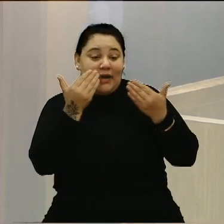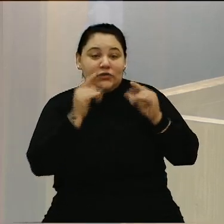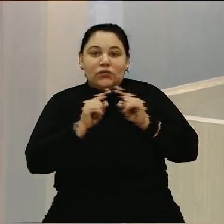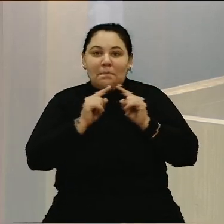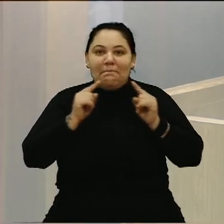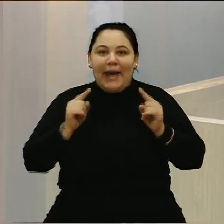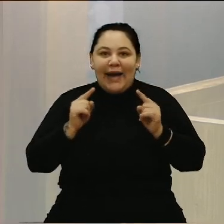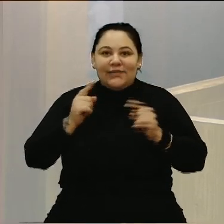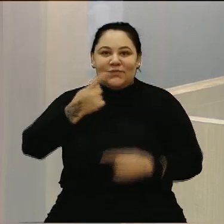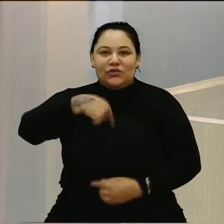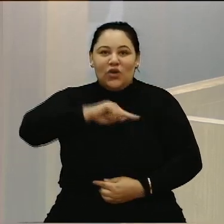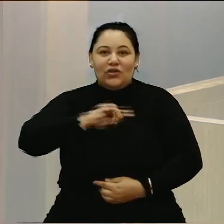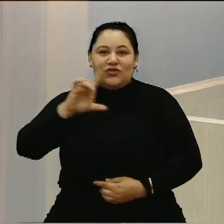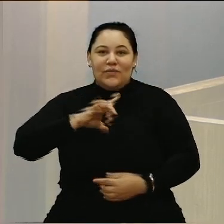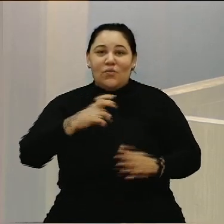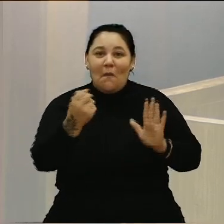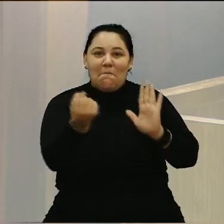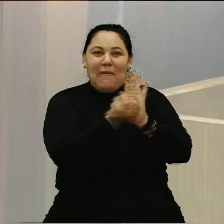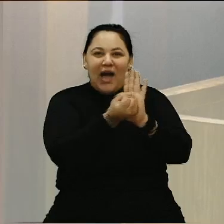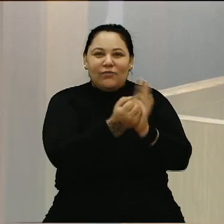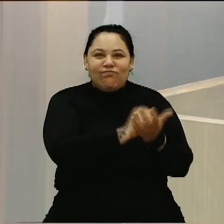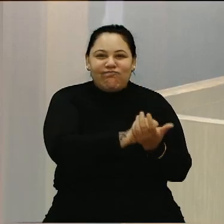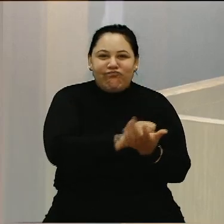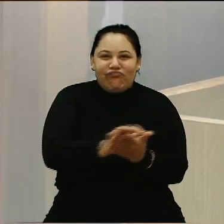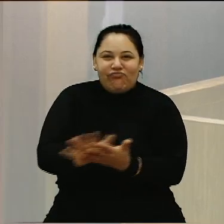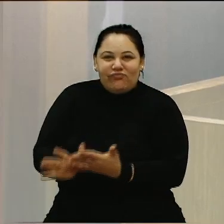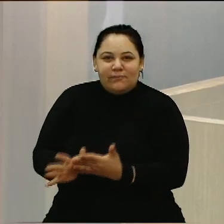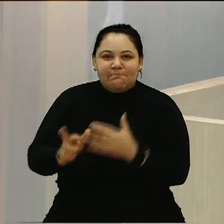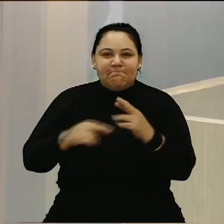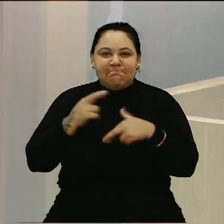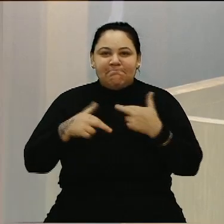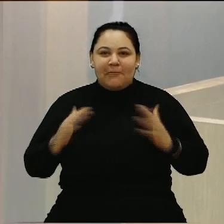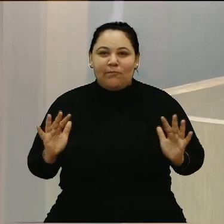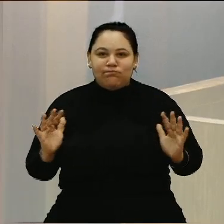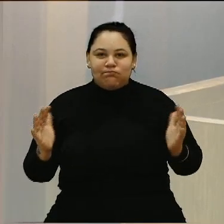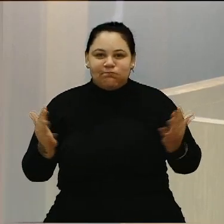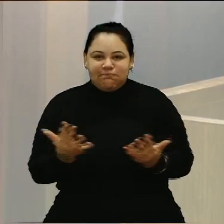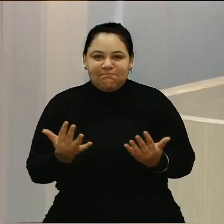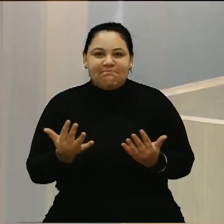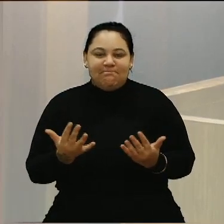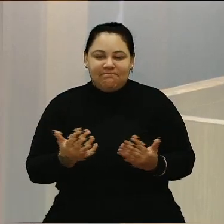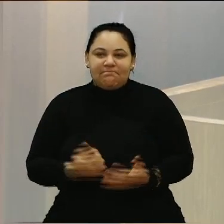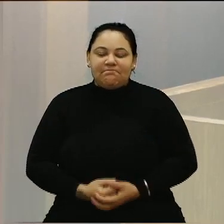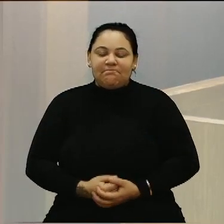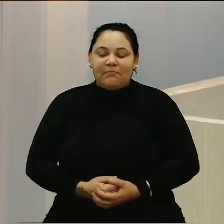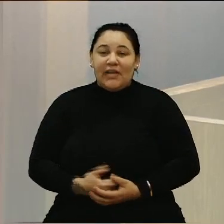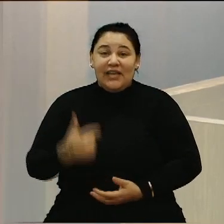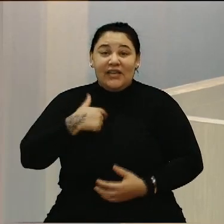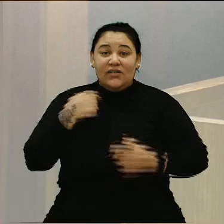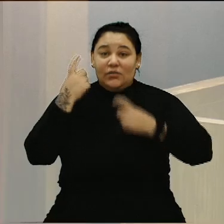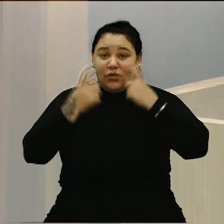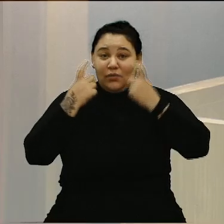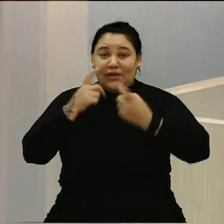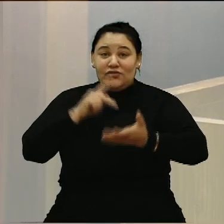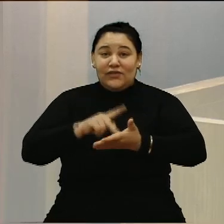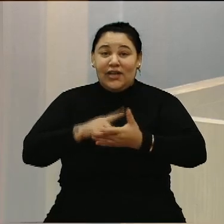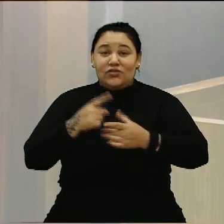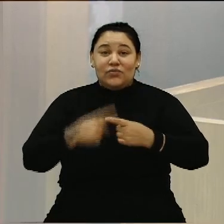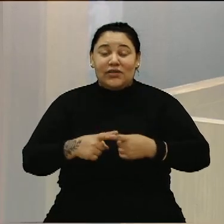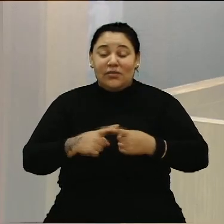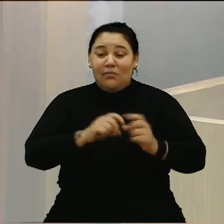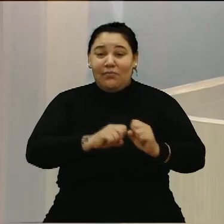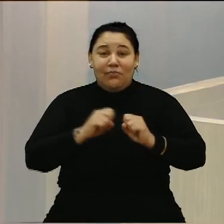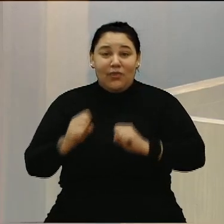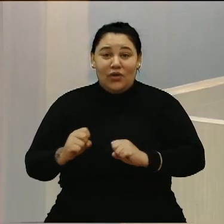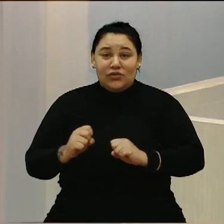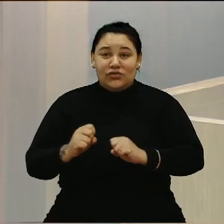nós tivemos esse efeito devastador, essa questão das encostas. Isso me preocupa muito, porque isso pode afetar e nos